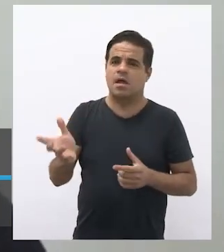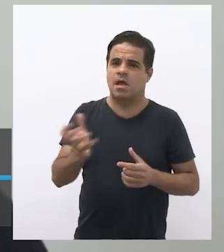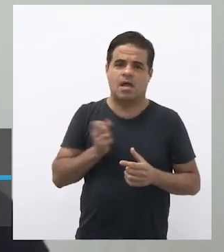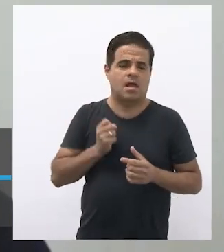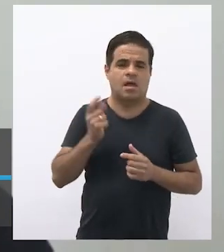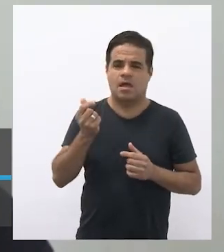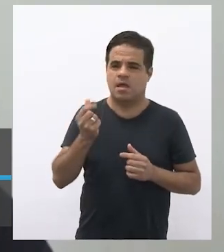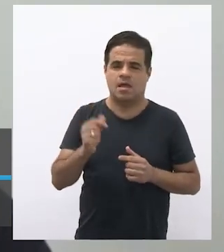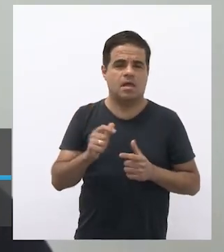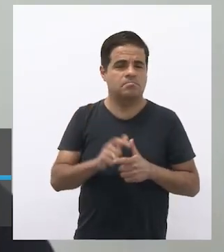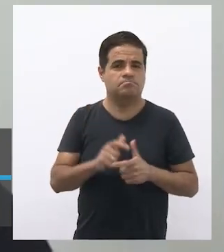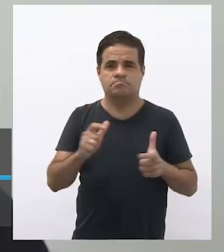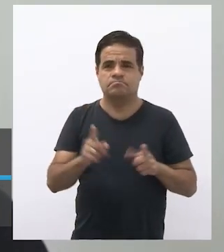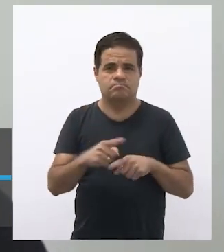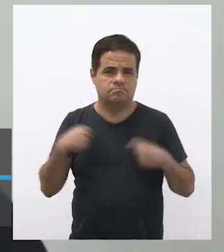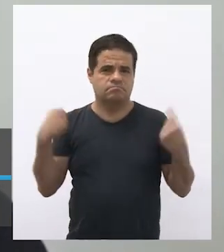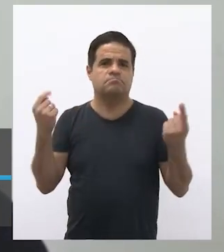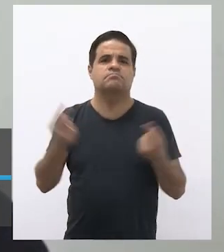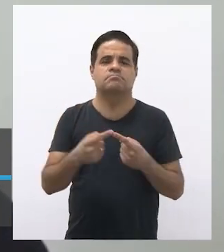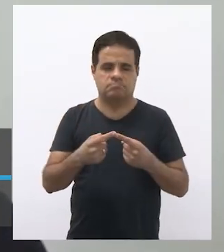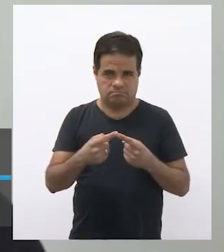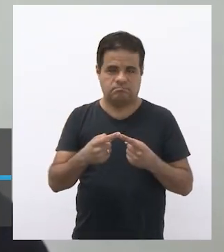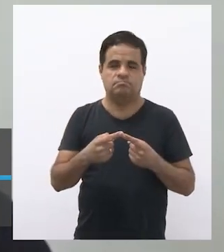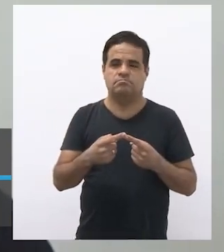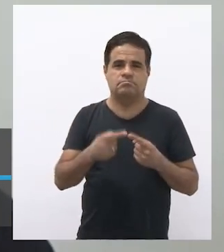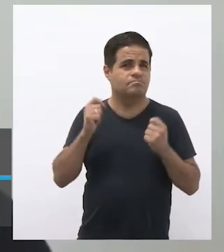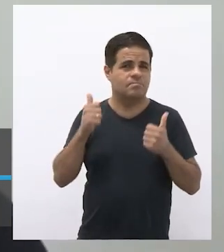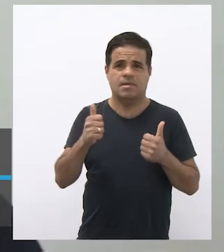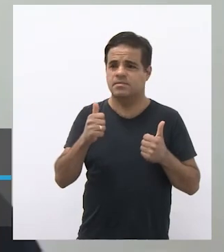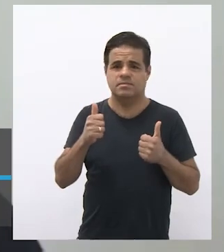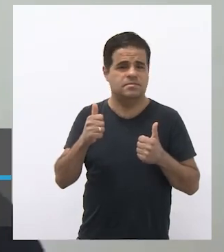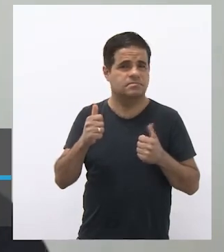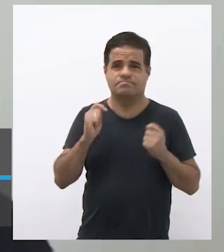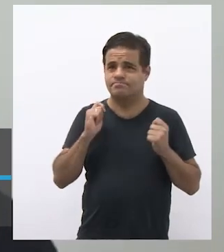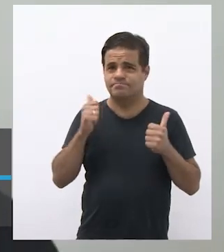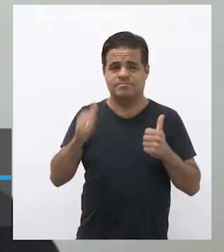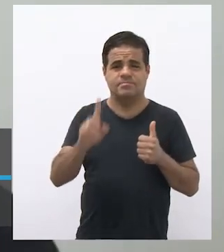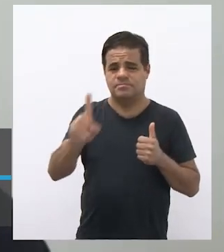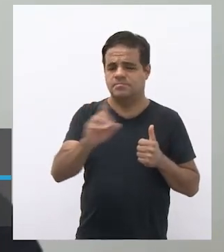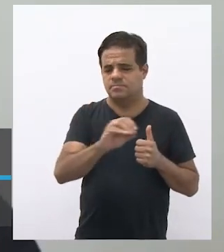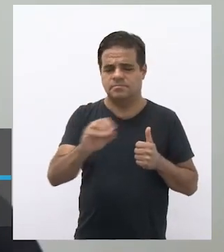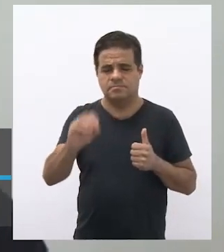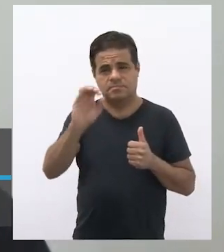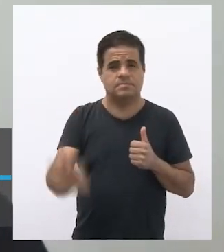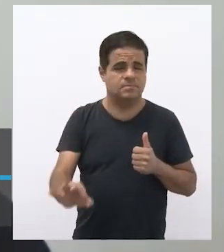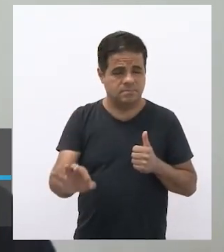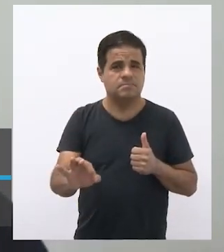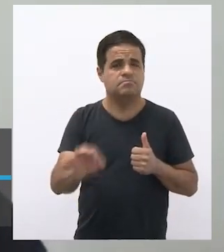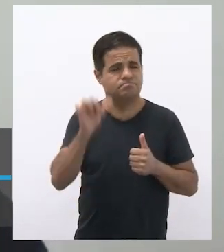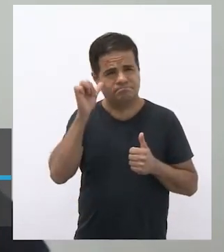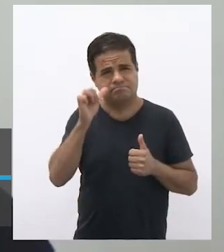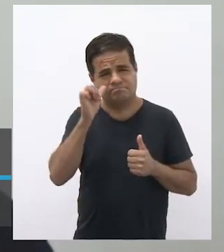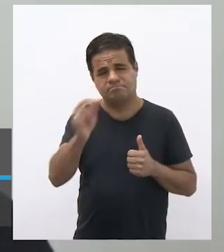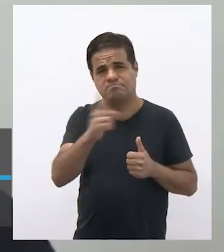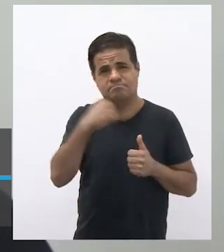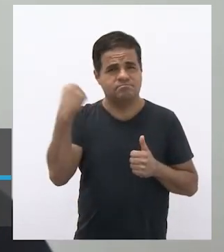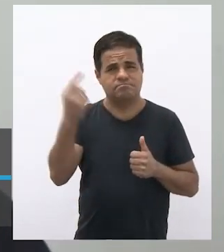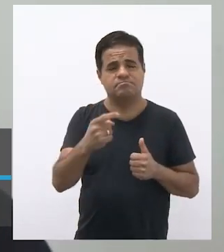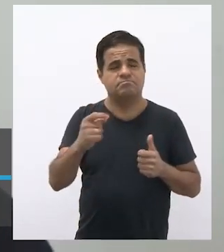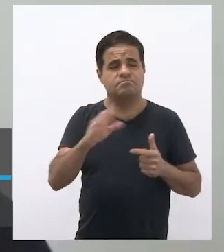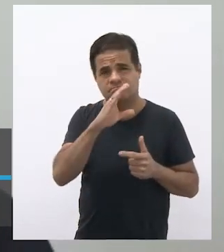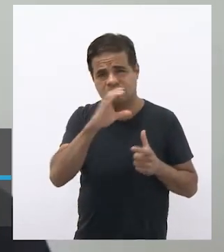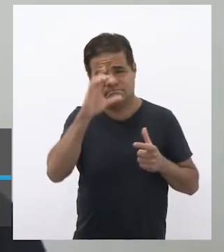que se refere a esses compromissos assumidos internacionalmente. Foi, inclusive, o que aconteceu no caso Maria da Penha Fernandes, né, em que a